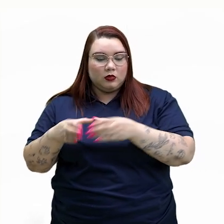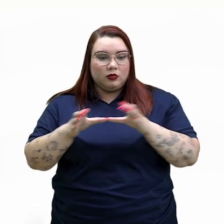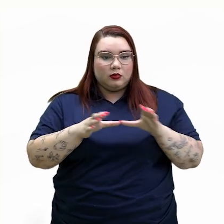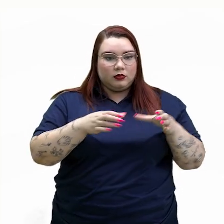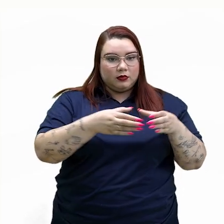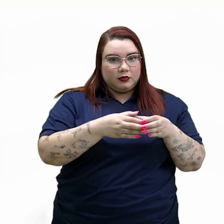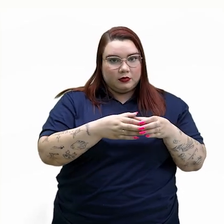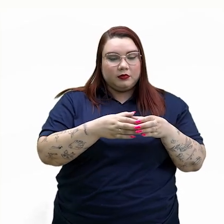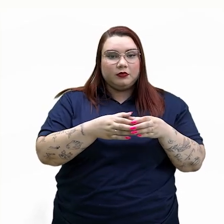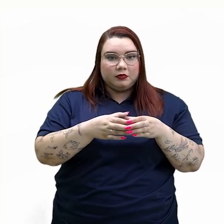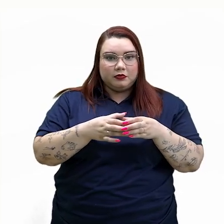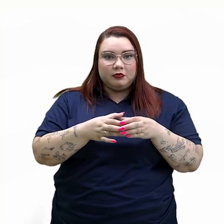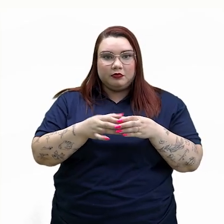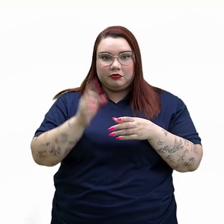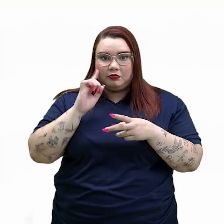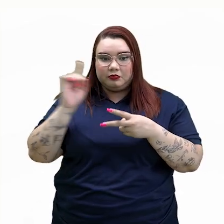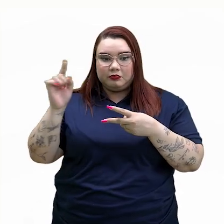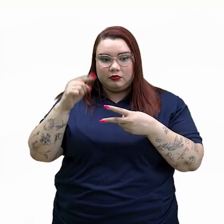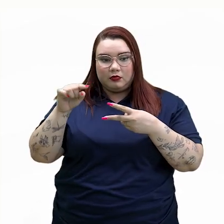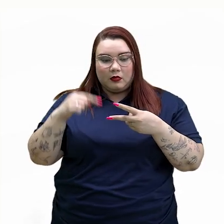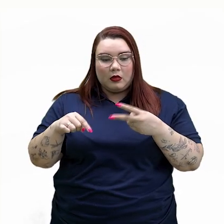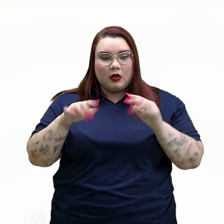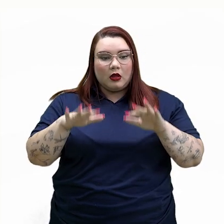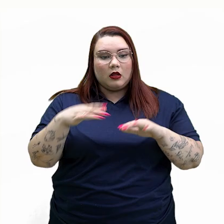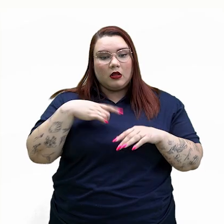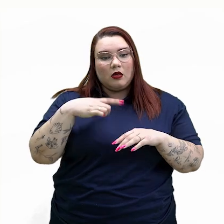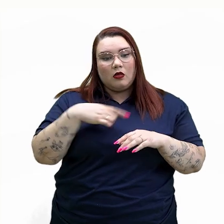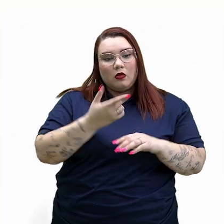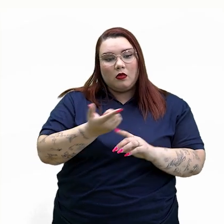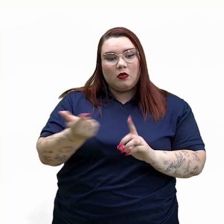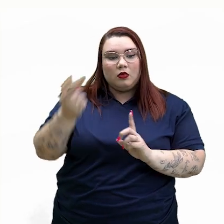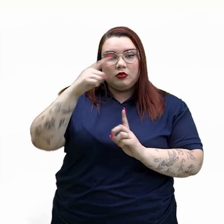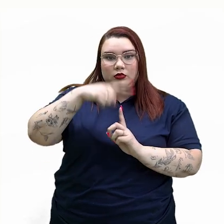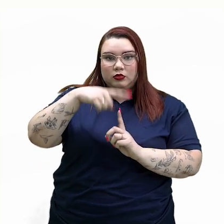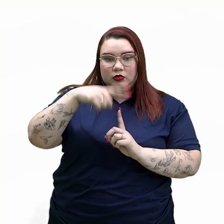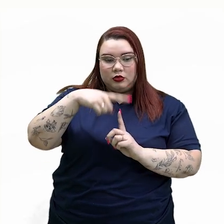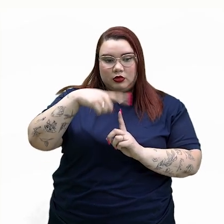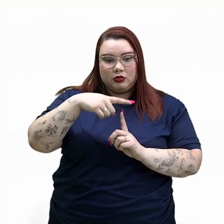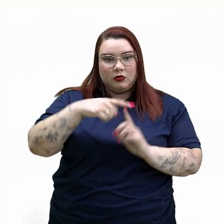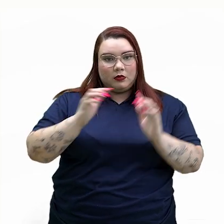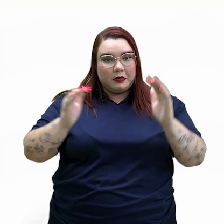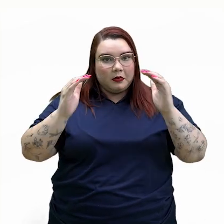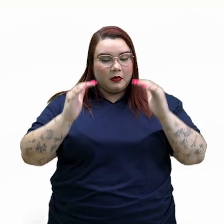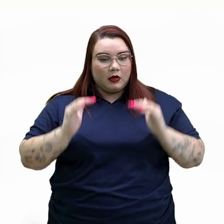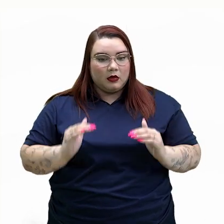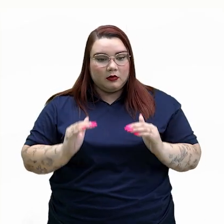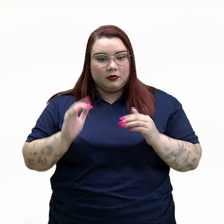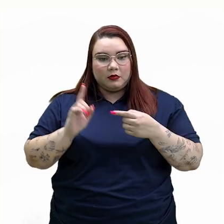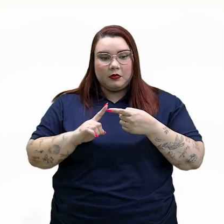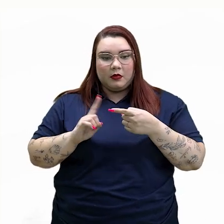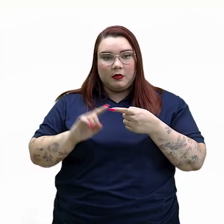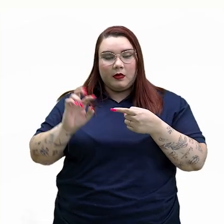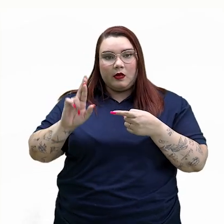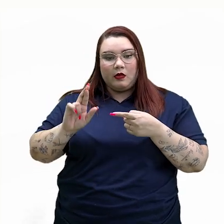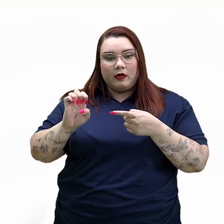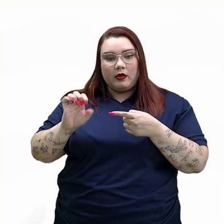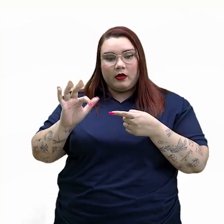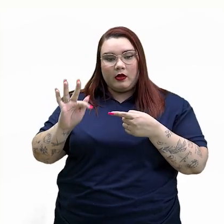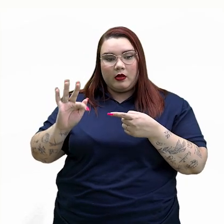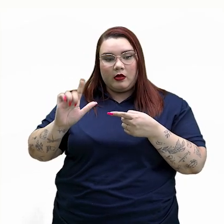e observação, existe uma outra classificação. Os